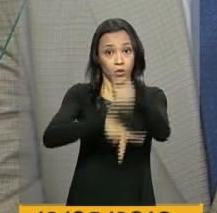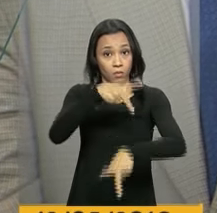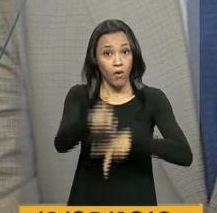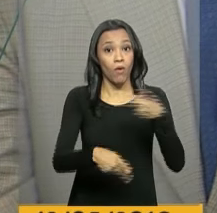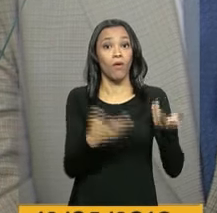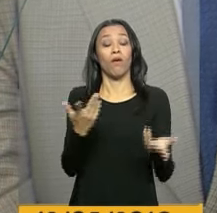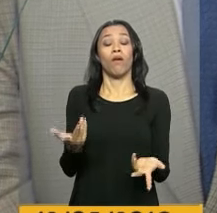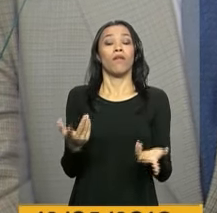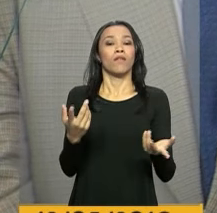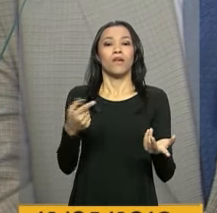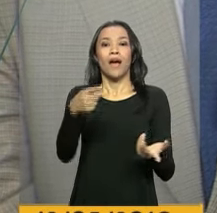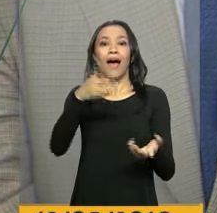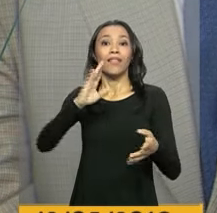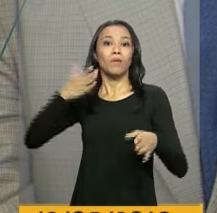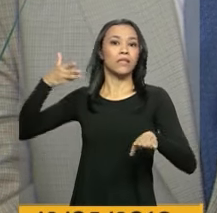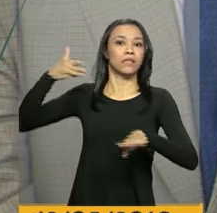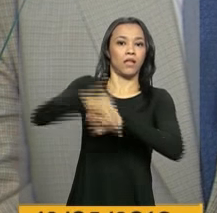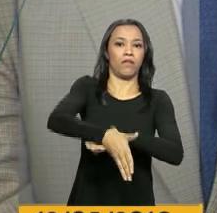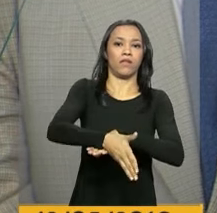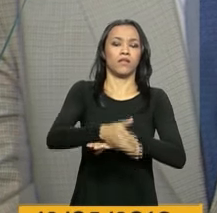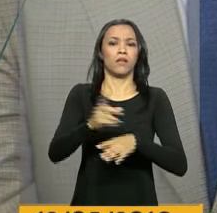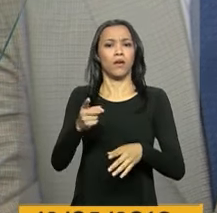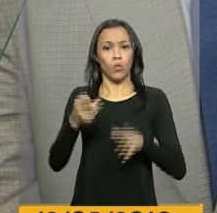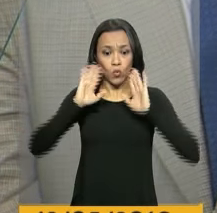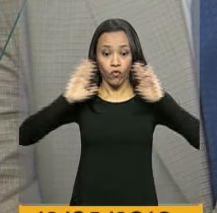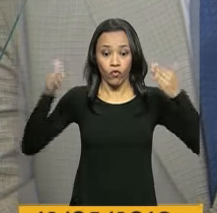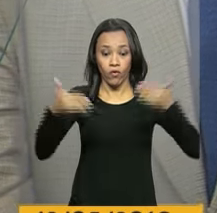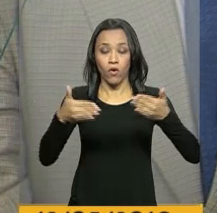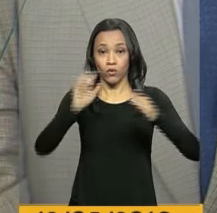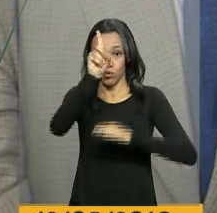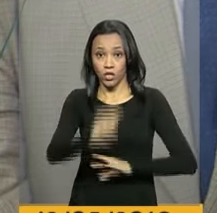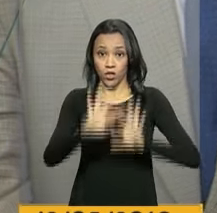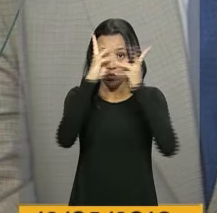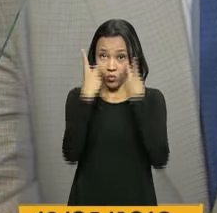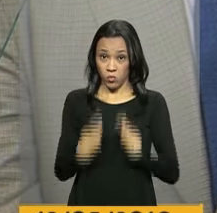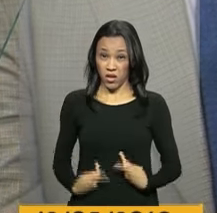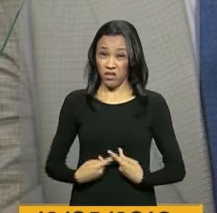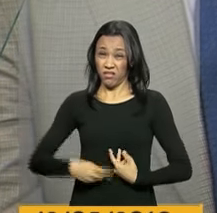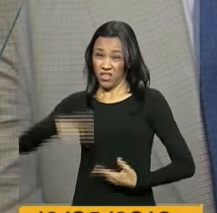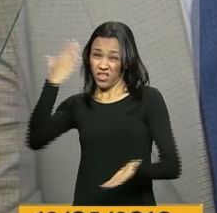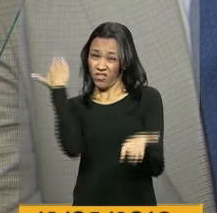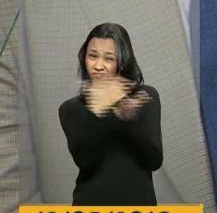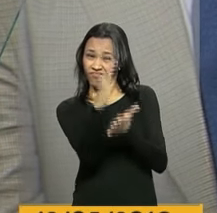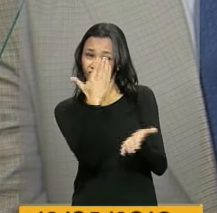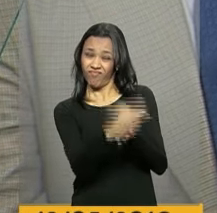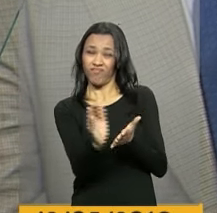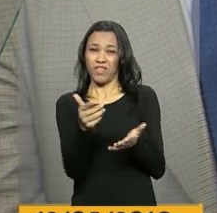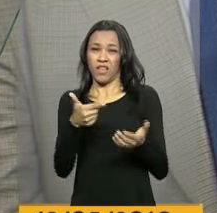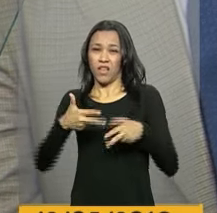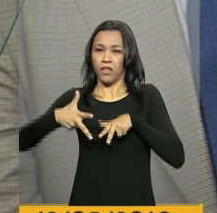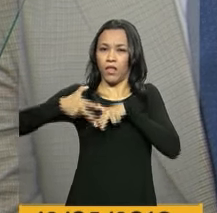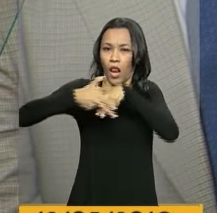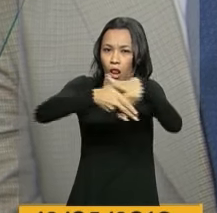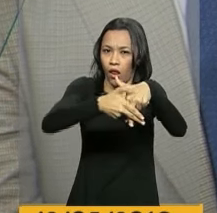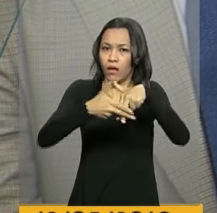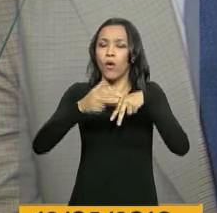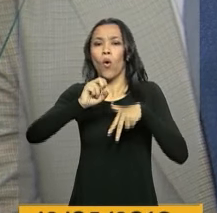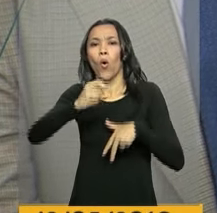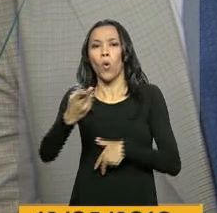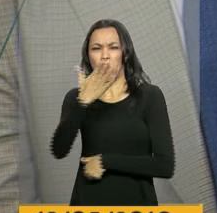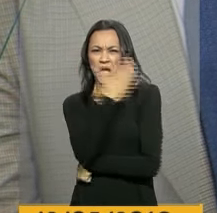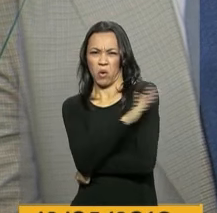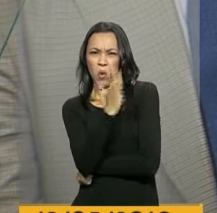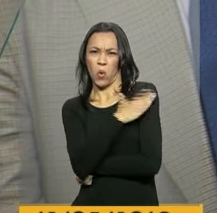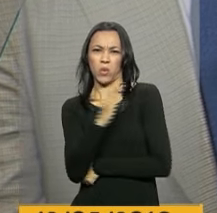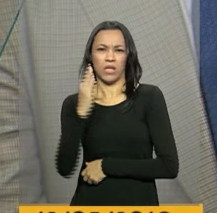não intervenção, a centralidade dos direitos humanos e o repúdio ao racismo e ao terrorismo, dentre outros princípios, são